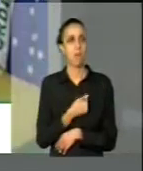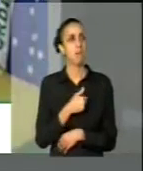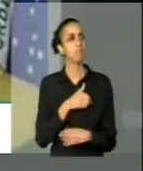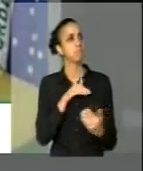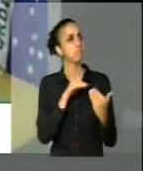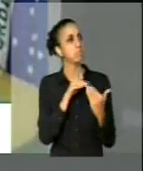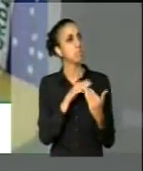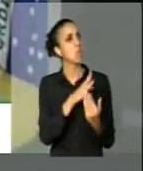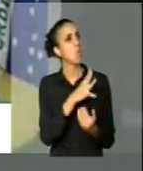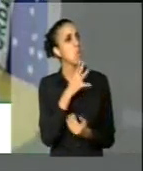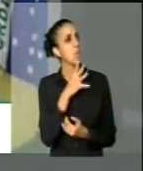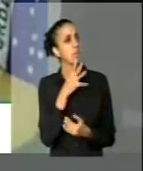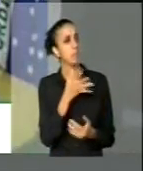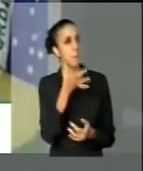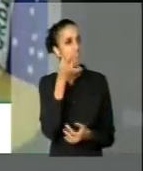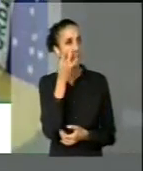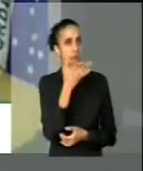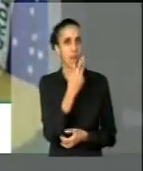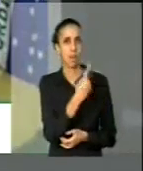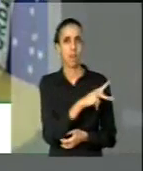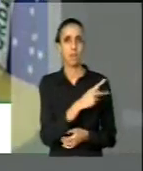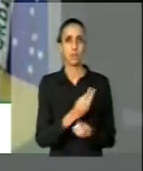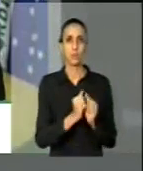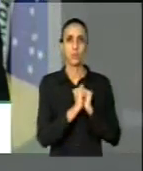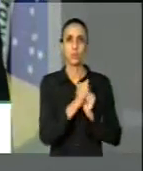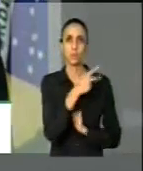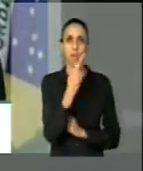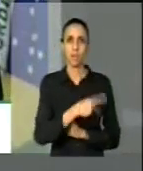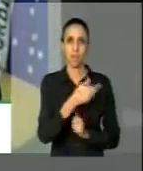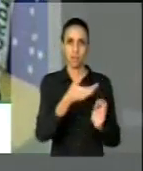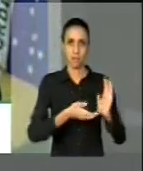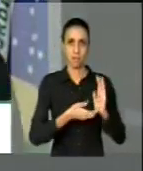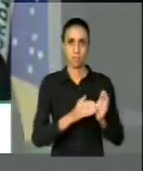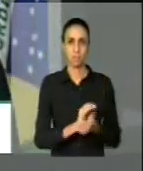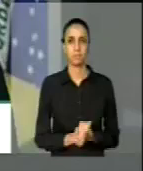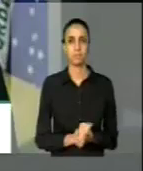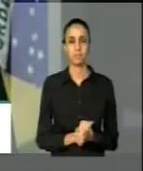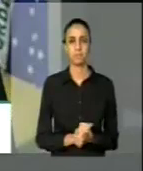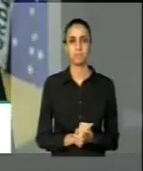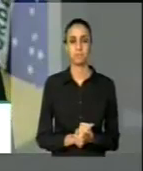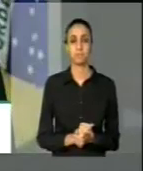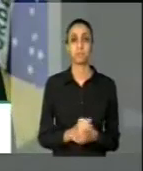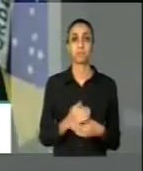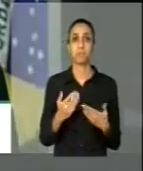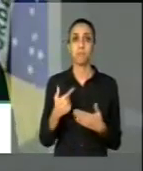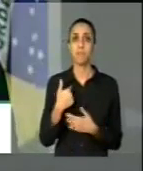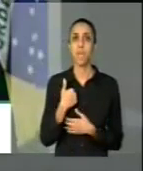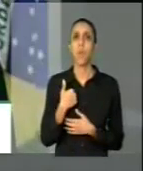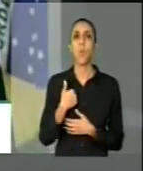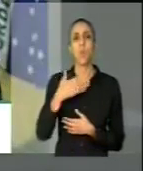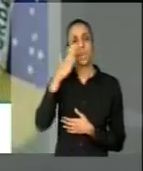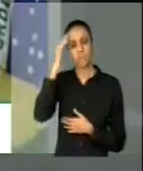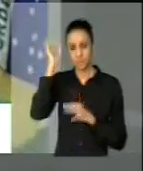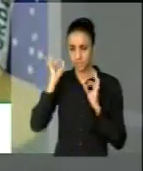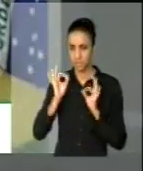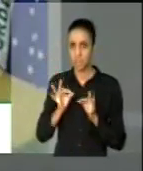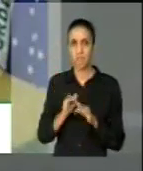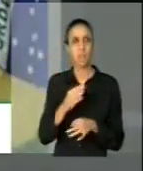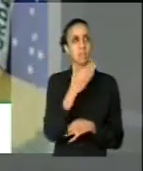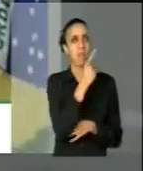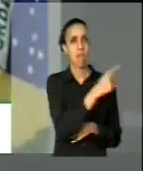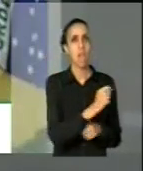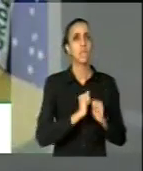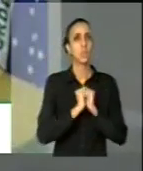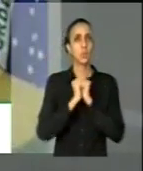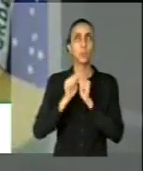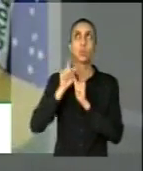ensinamentos aqui na Câmara dos Deputados. Que Deus, eu tenho certeza que Ele já está no paraíso, junto ao nosso